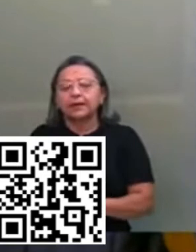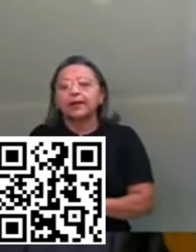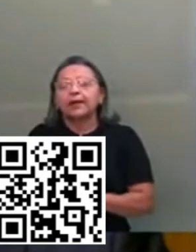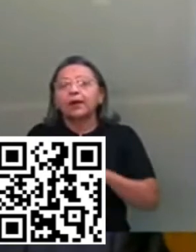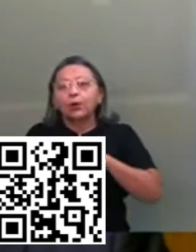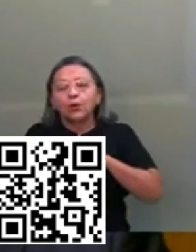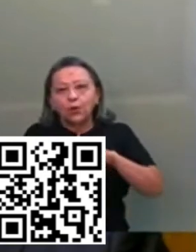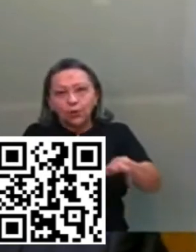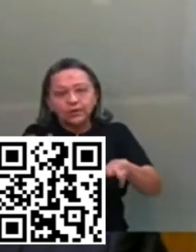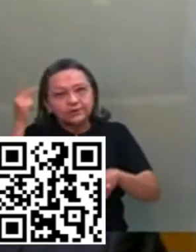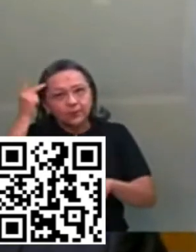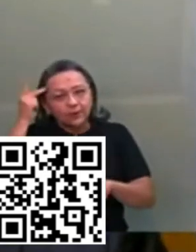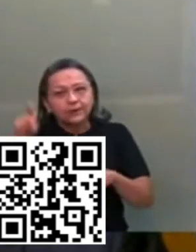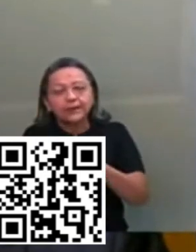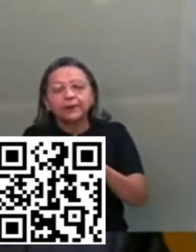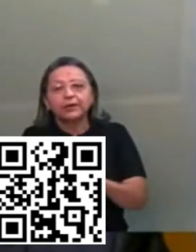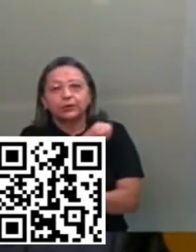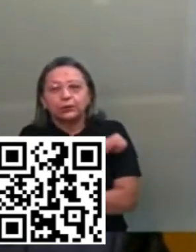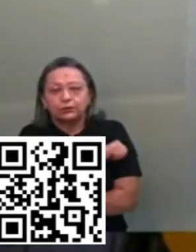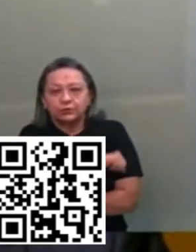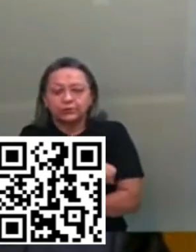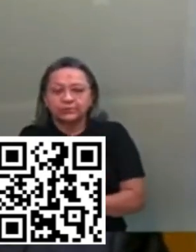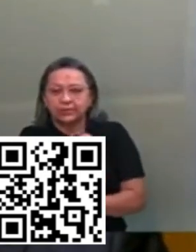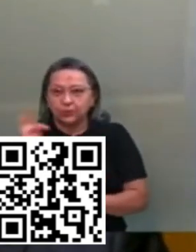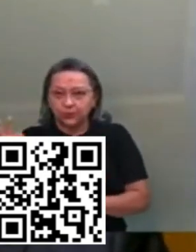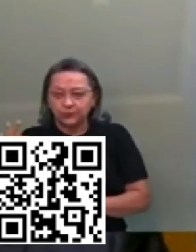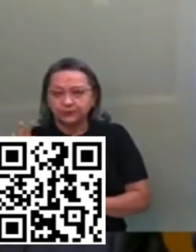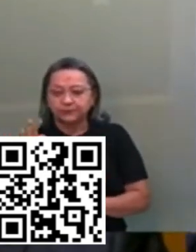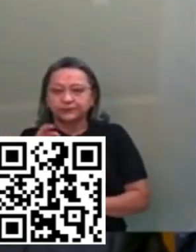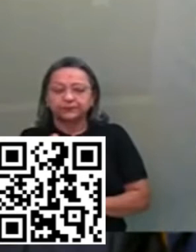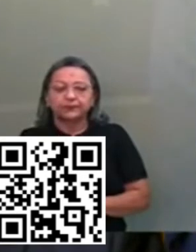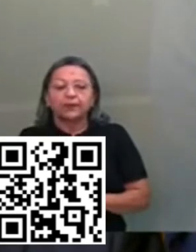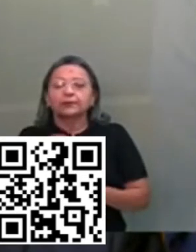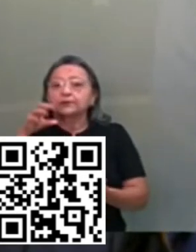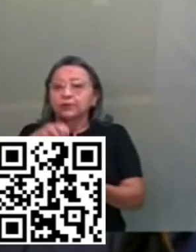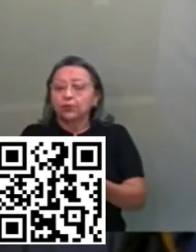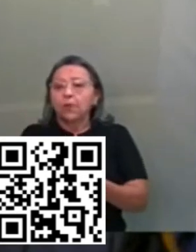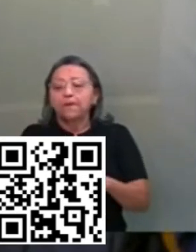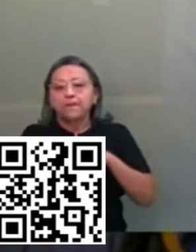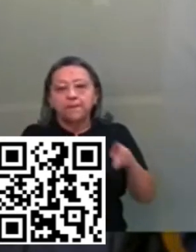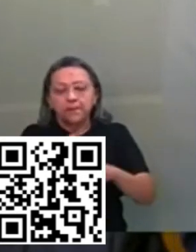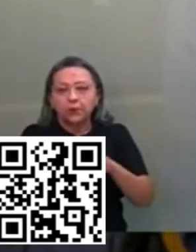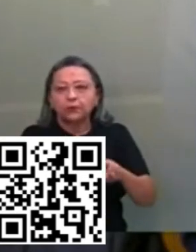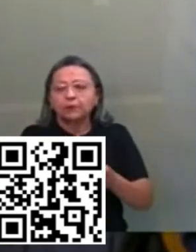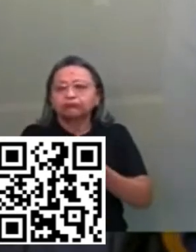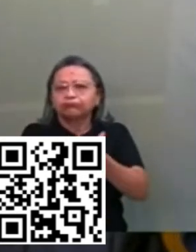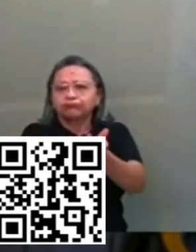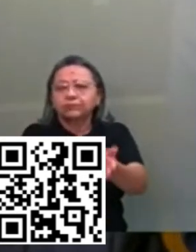em São Paulo, e Santos Dumont, no Rio de Janeiro. No setor portuário, teremos as